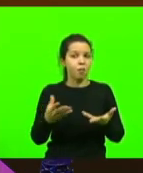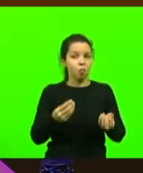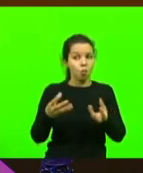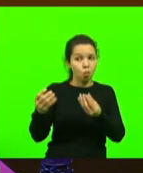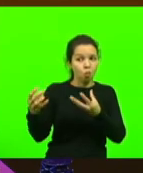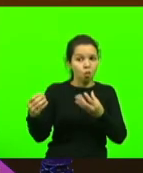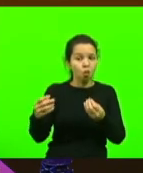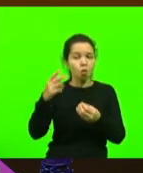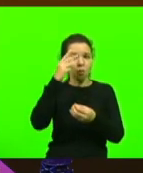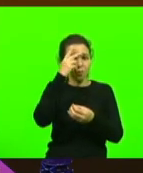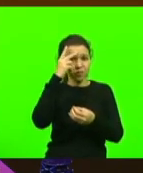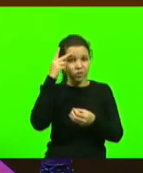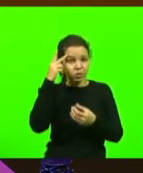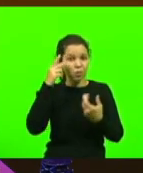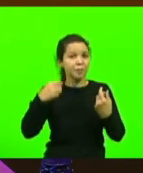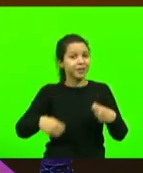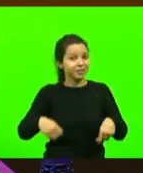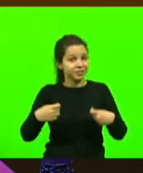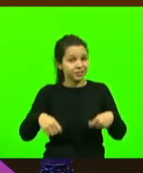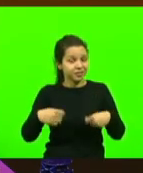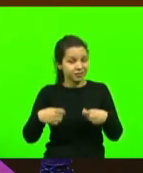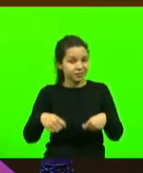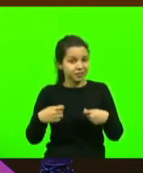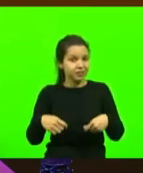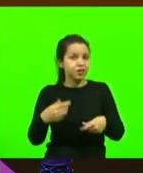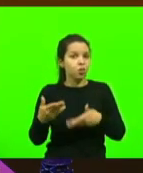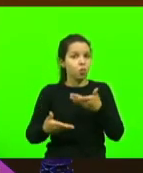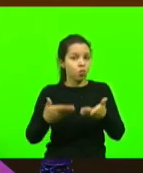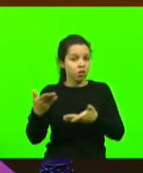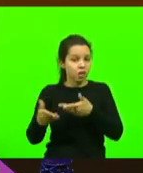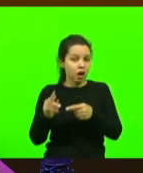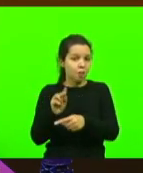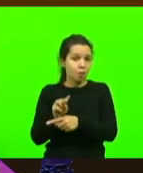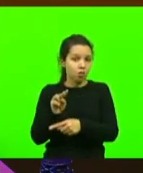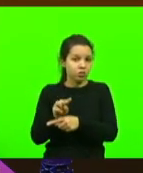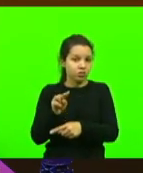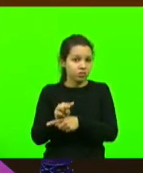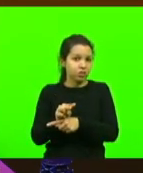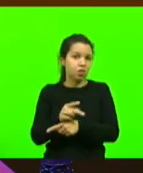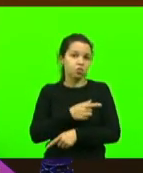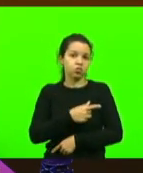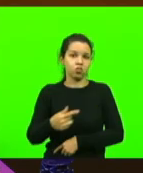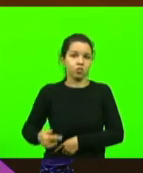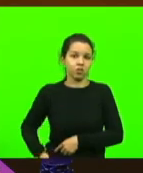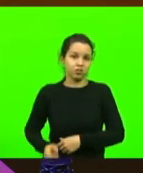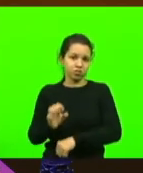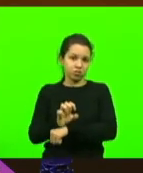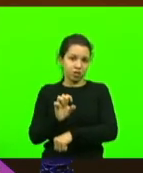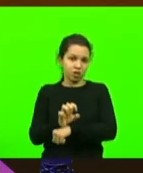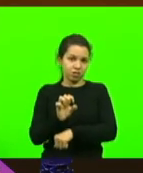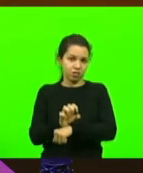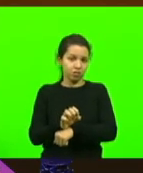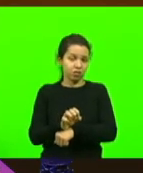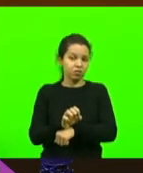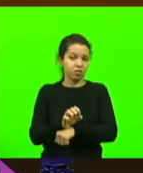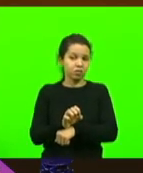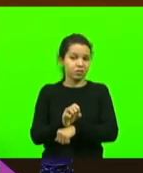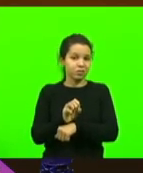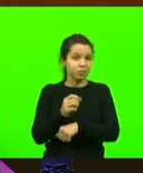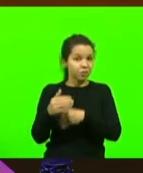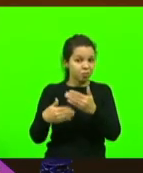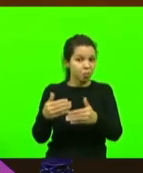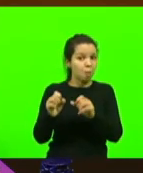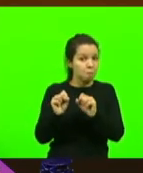pessoas que precisam do Amparo da proteção do Estado sob pena de subsistir na miséria